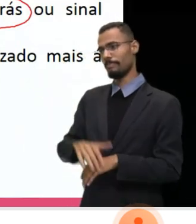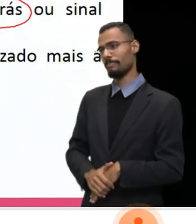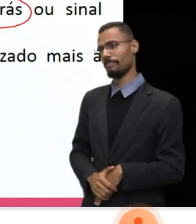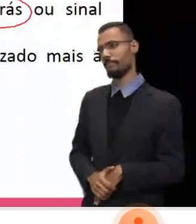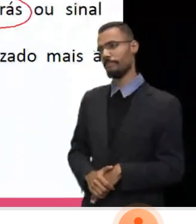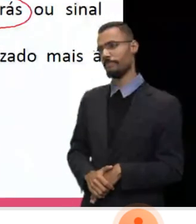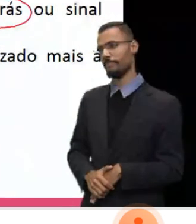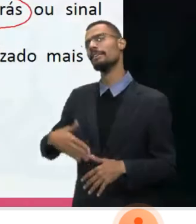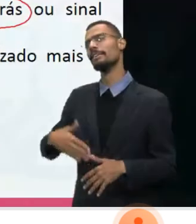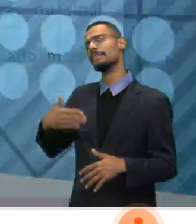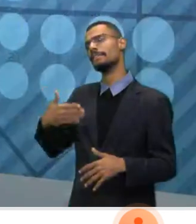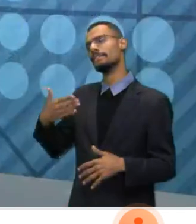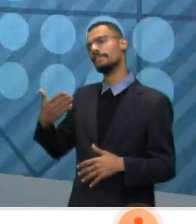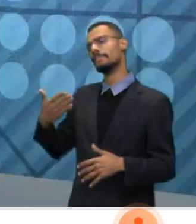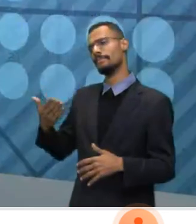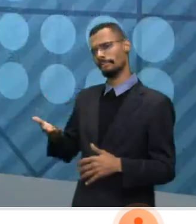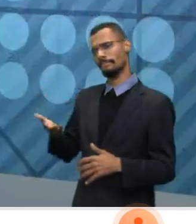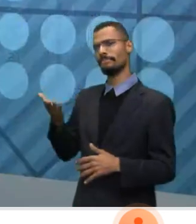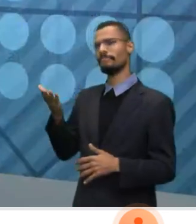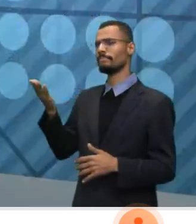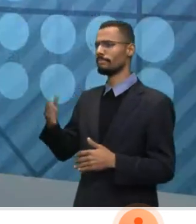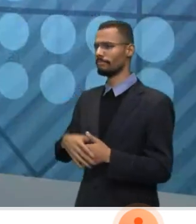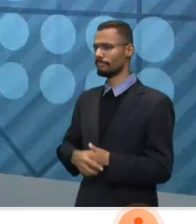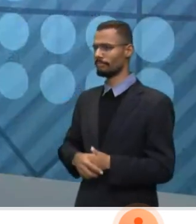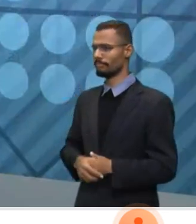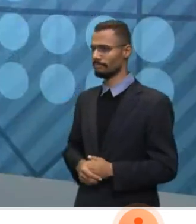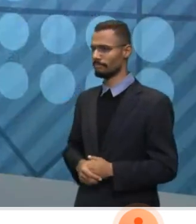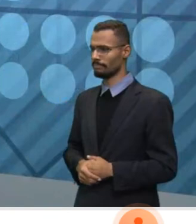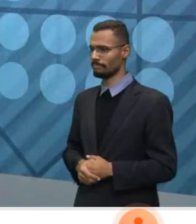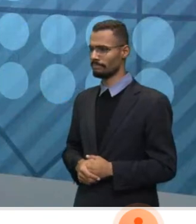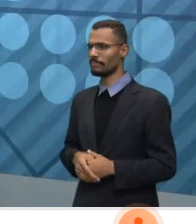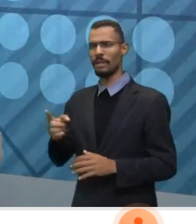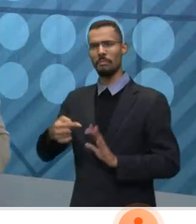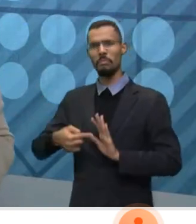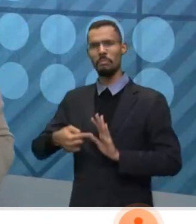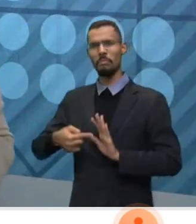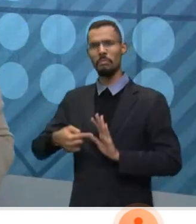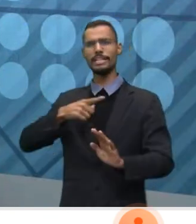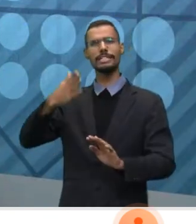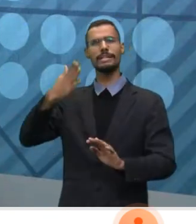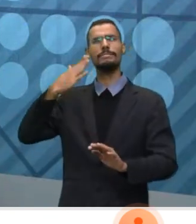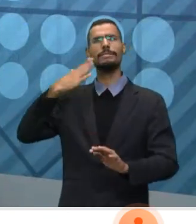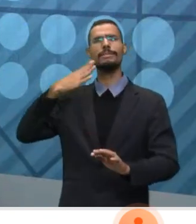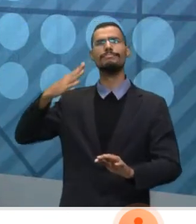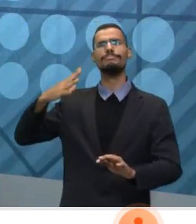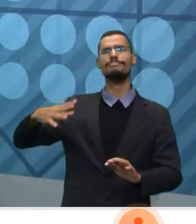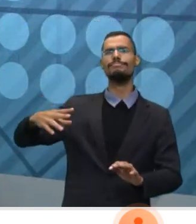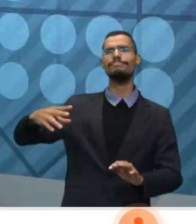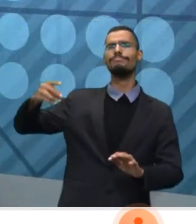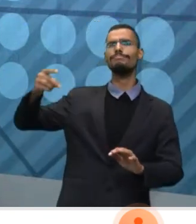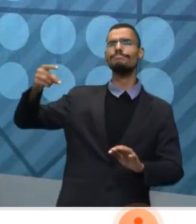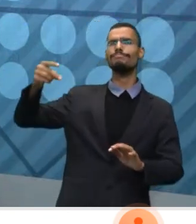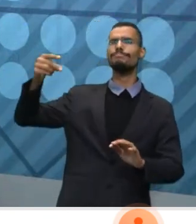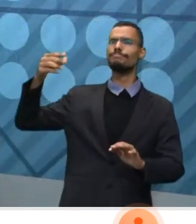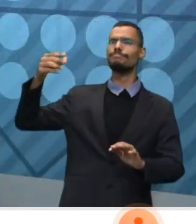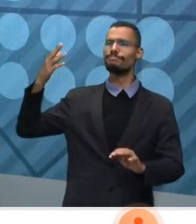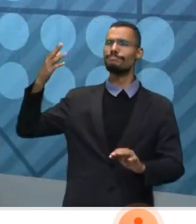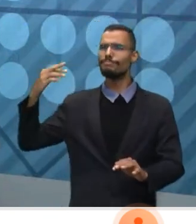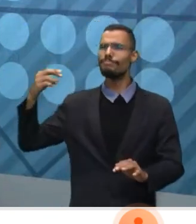uma mulher. Então, para ela mostrar essa intensidade, né, o